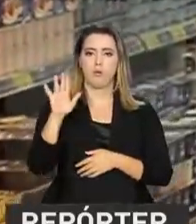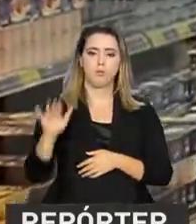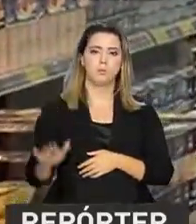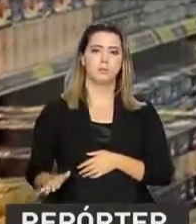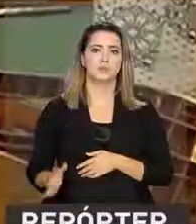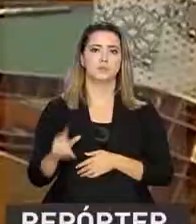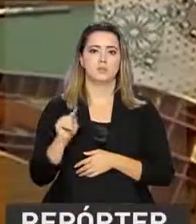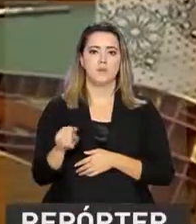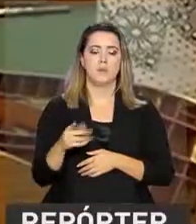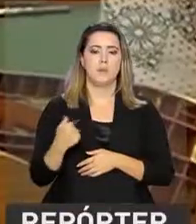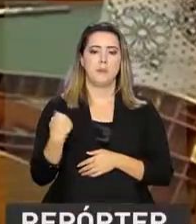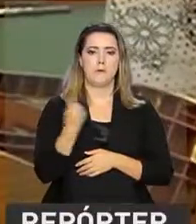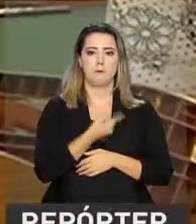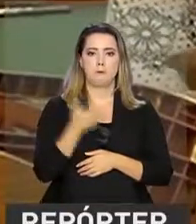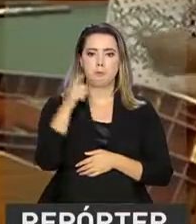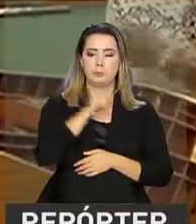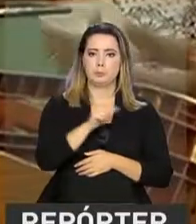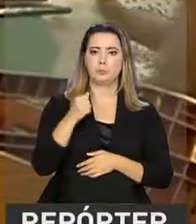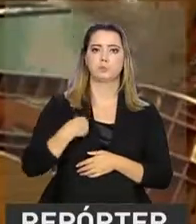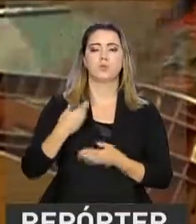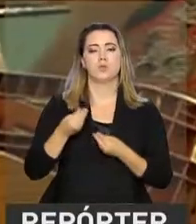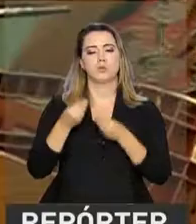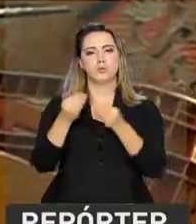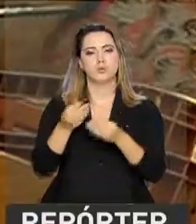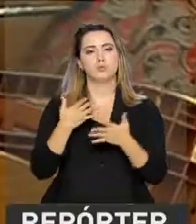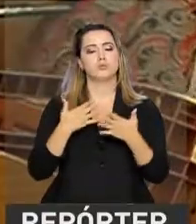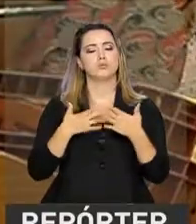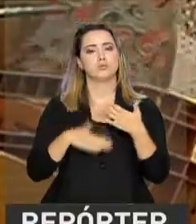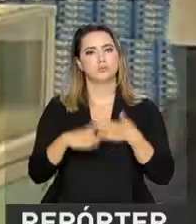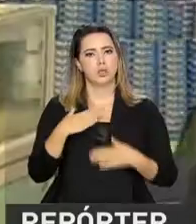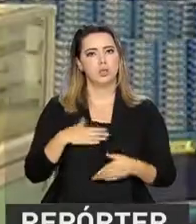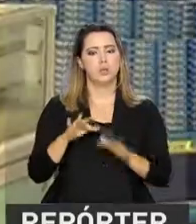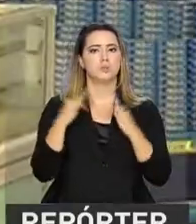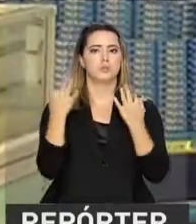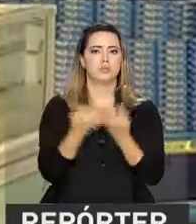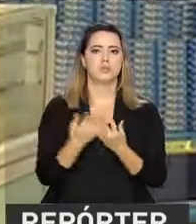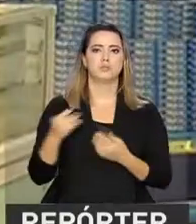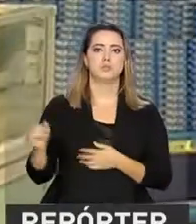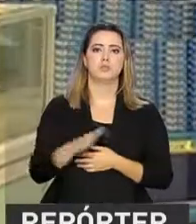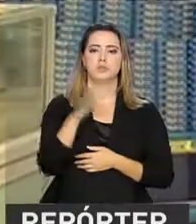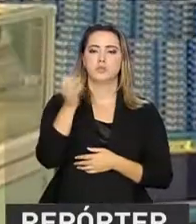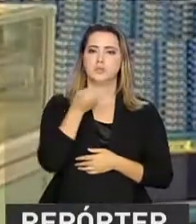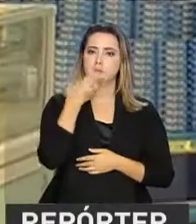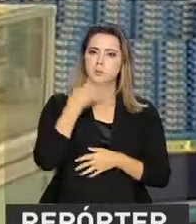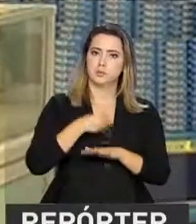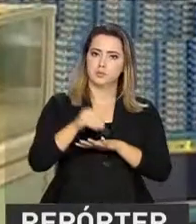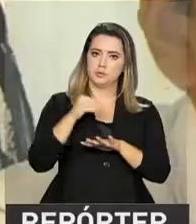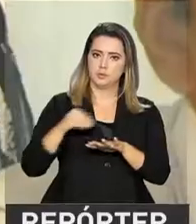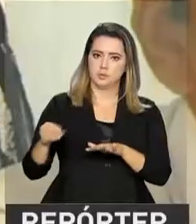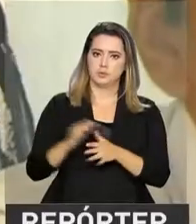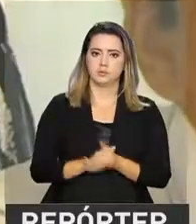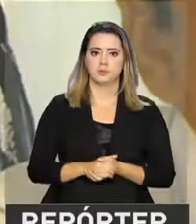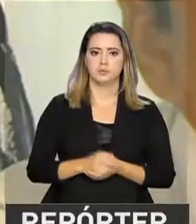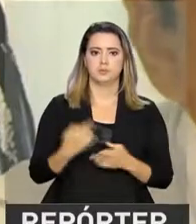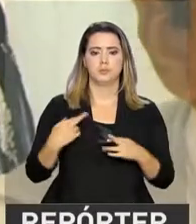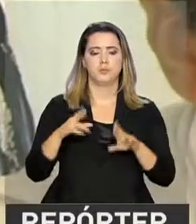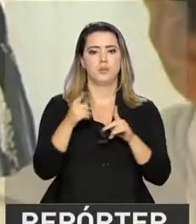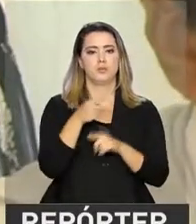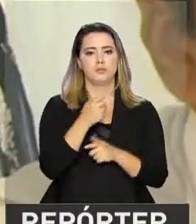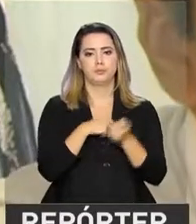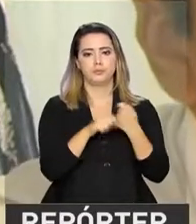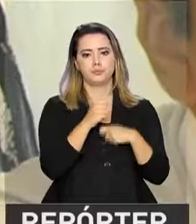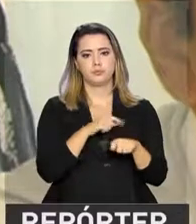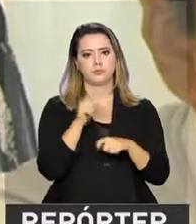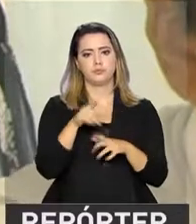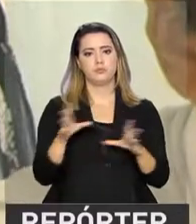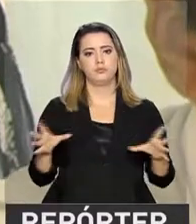dos alimentos, a gente leva algum alento aí para as famílias. Então, nesse sentido, a inflação trouxe uma boa notícia no mês de outubro. A expectativa do